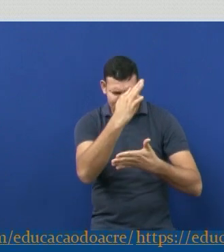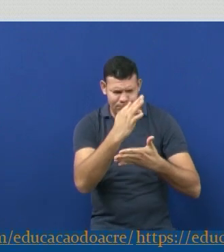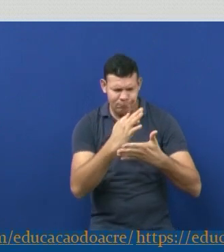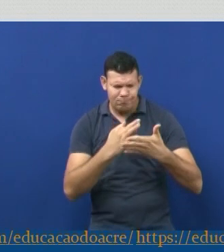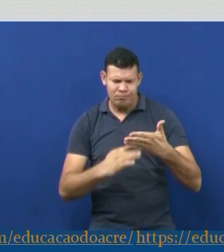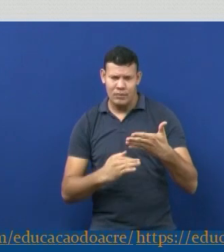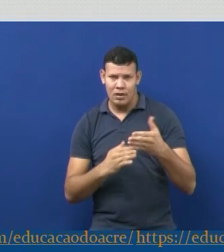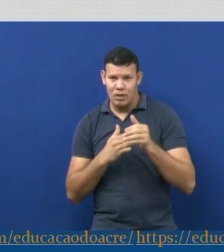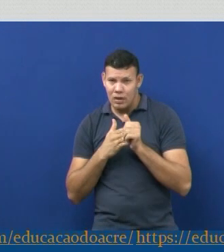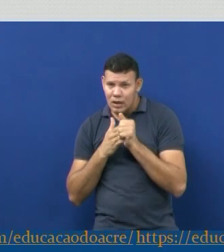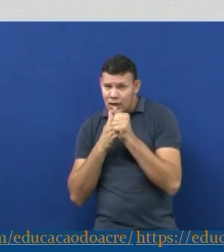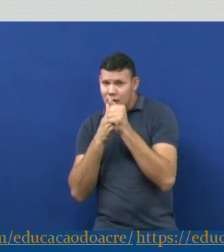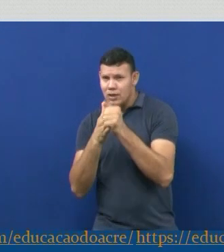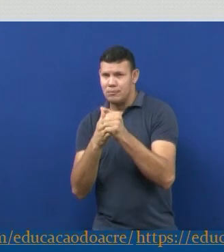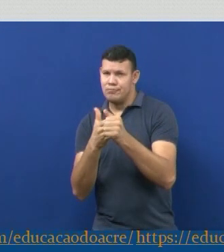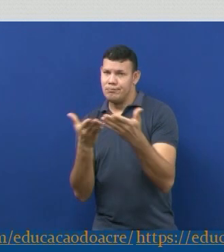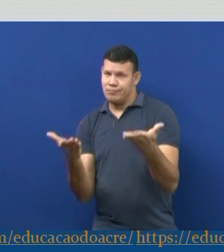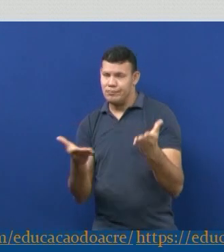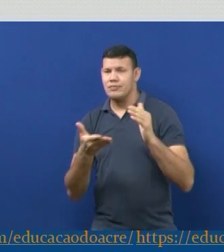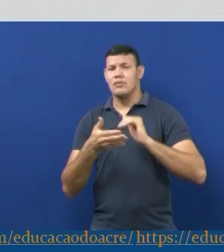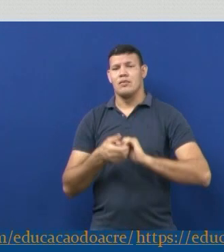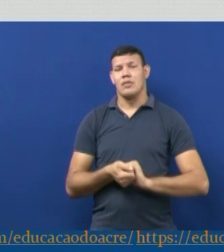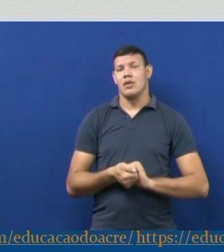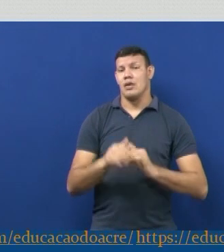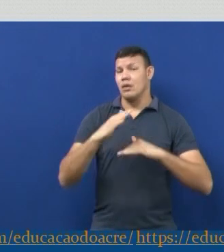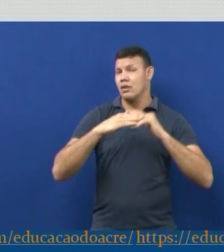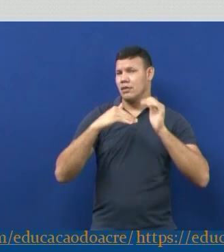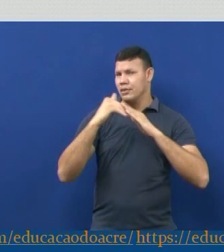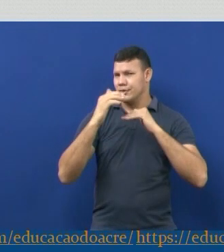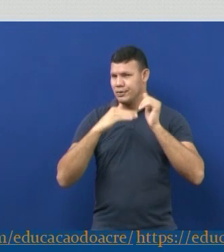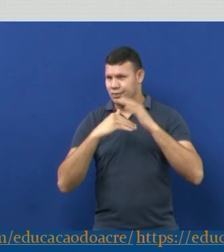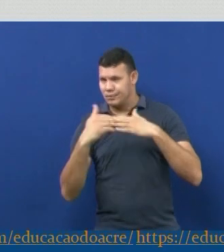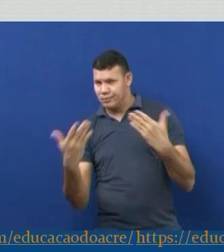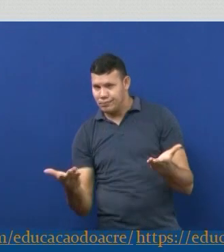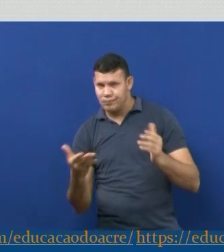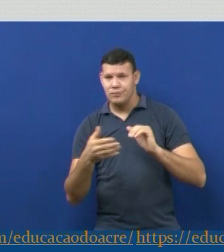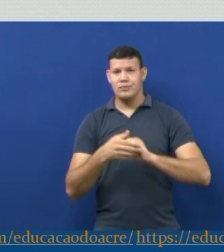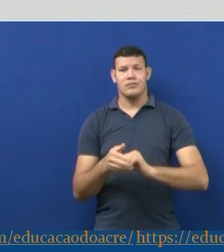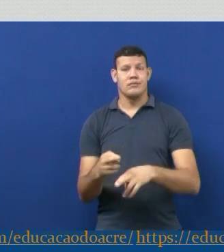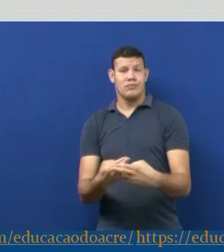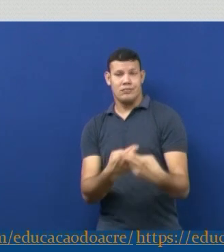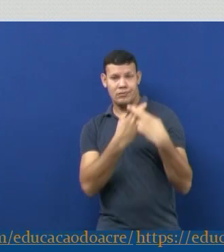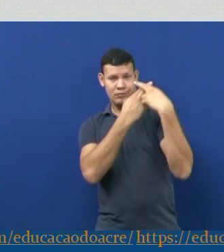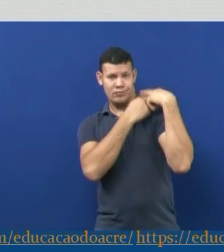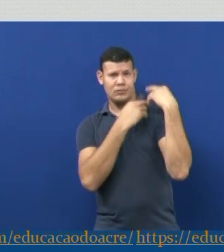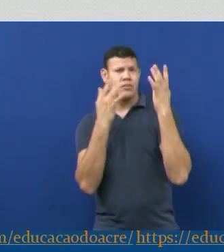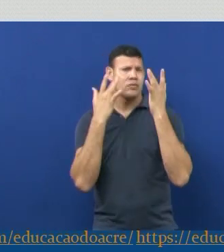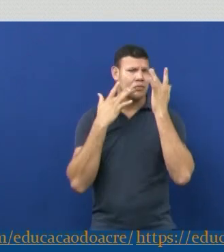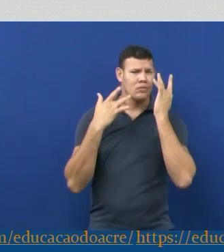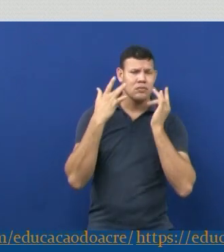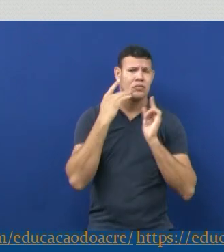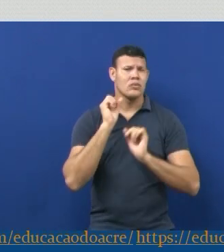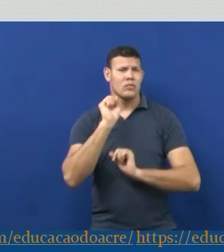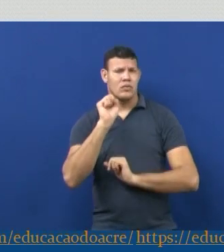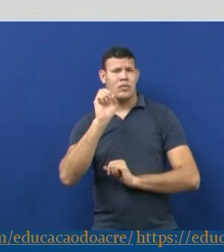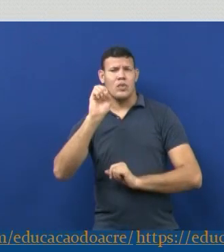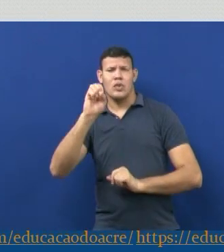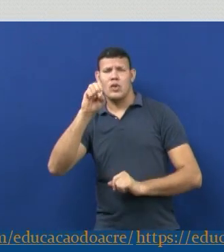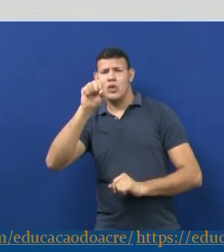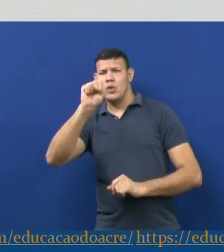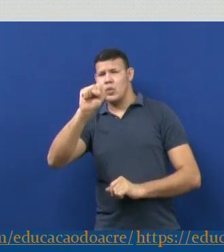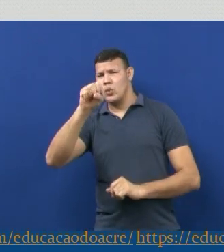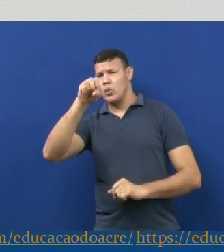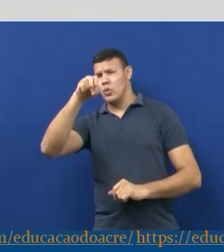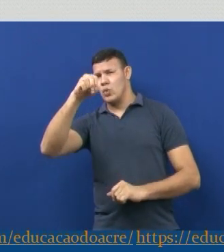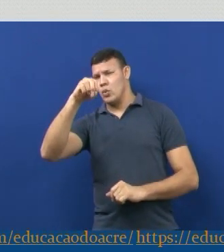depois acompanhá-lo passo a passo. O profissional responsável por este elemento no teatro é o sonoplasta. É